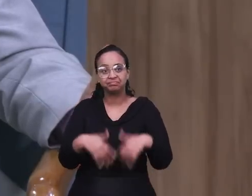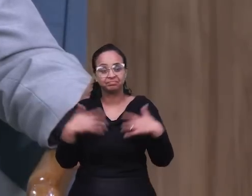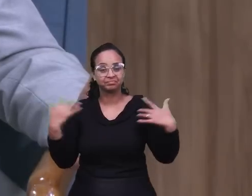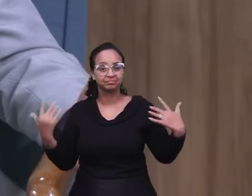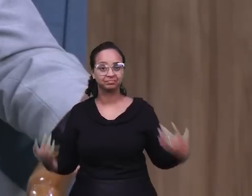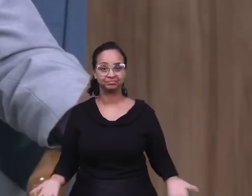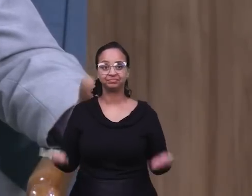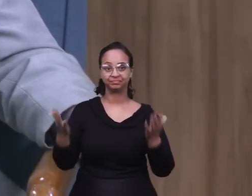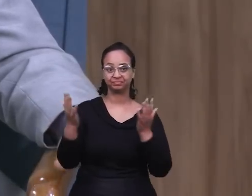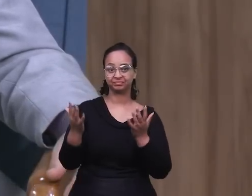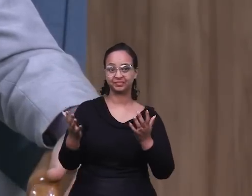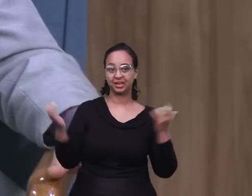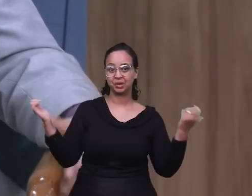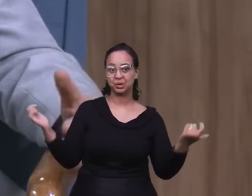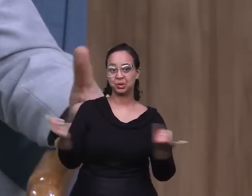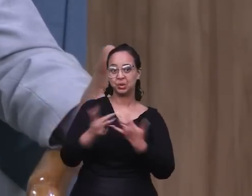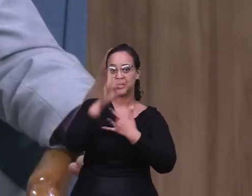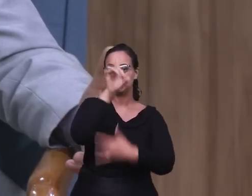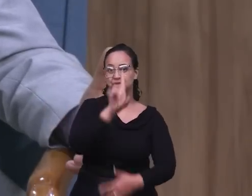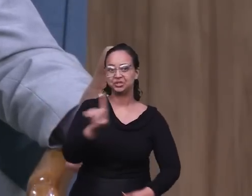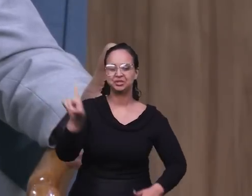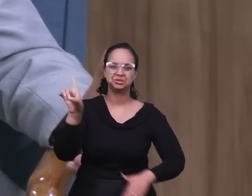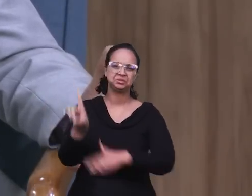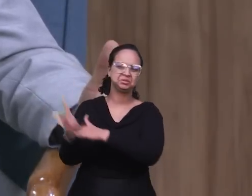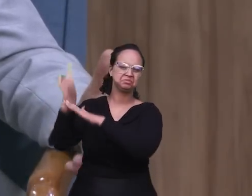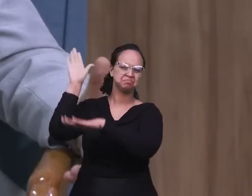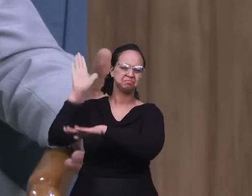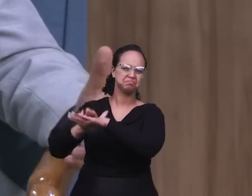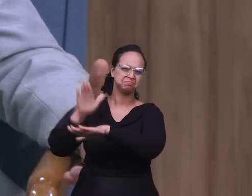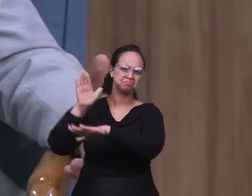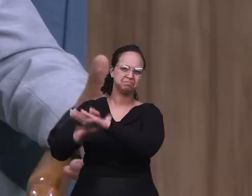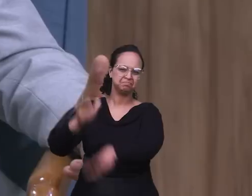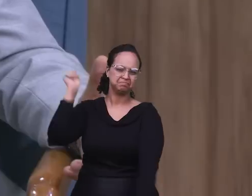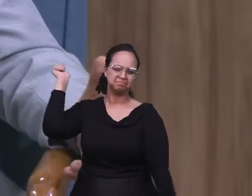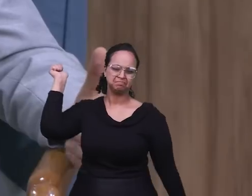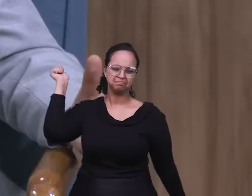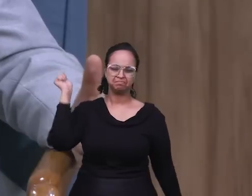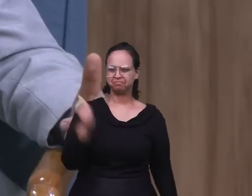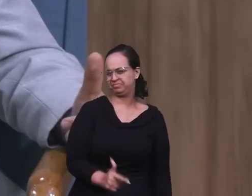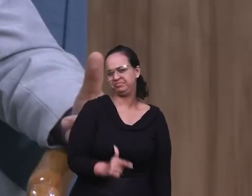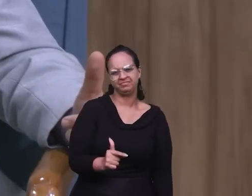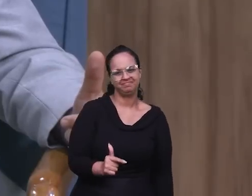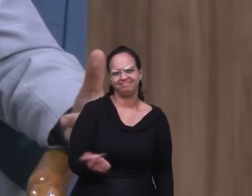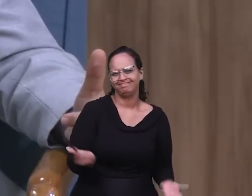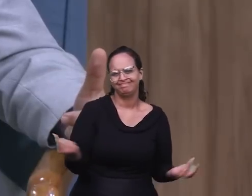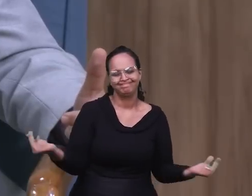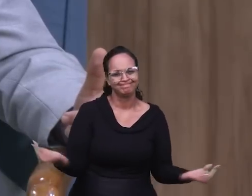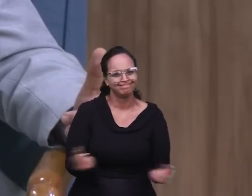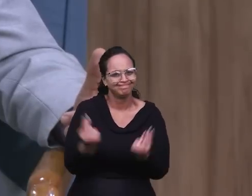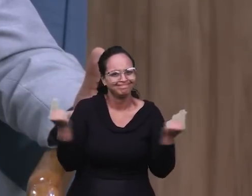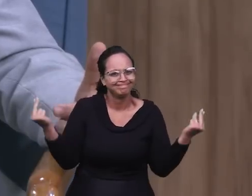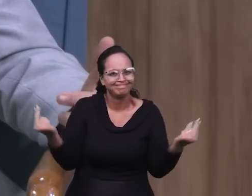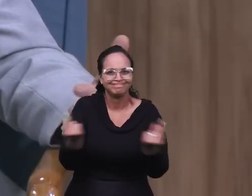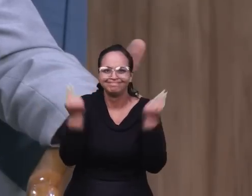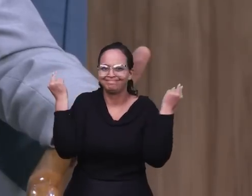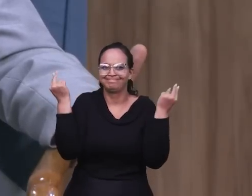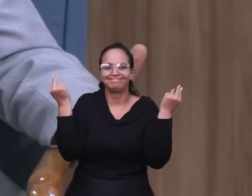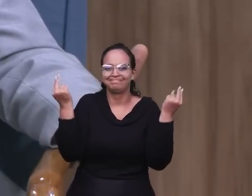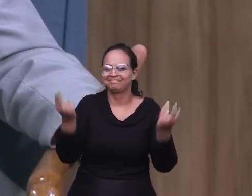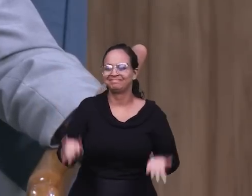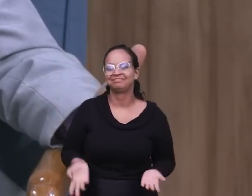é, a glória de Deus em muito transcende tudo aquilo, a ponto de não conseguirmos